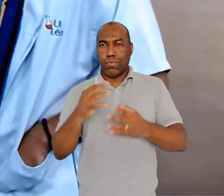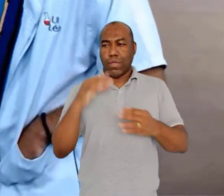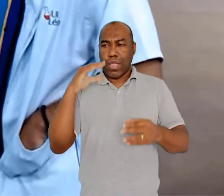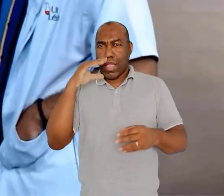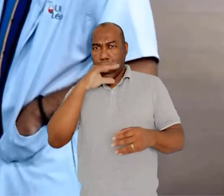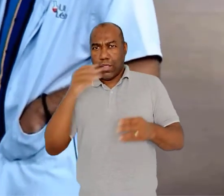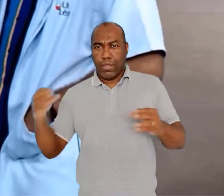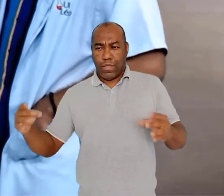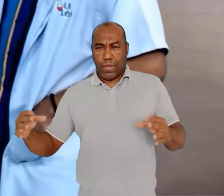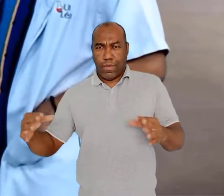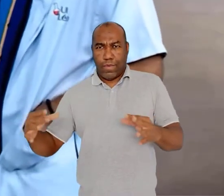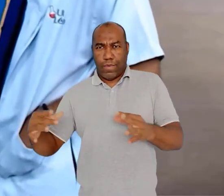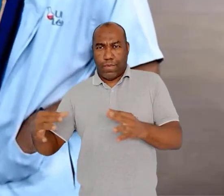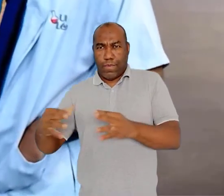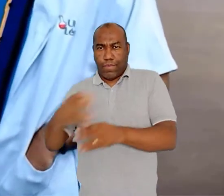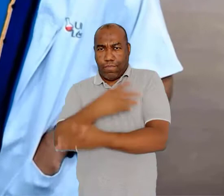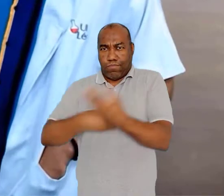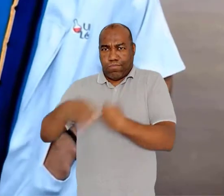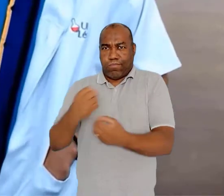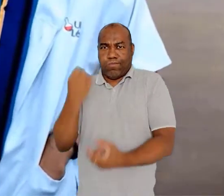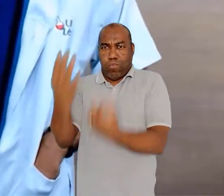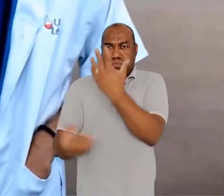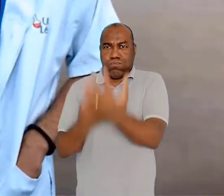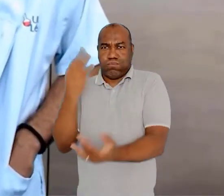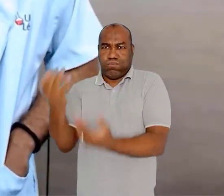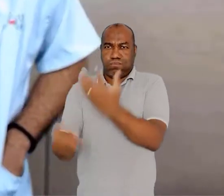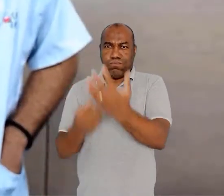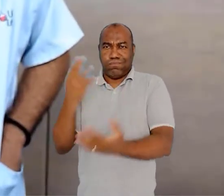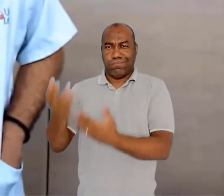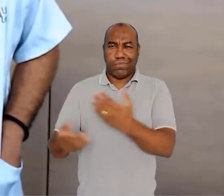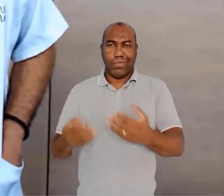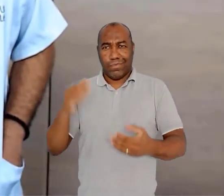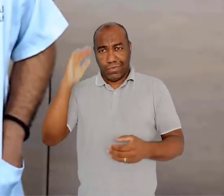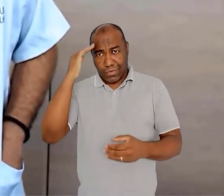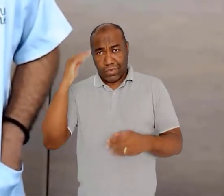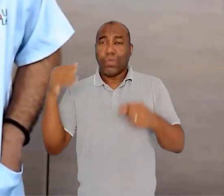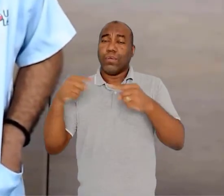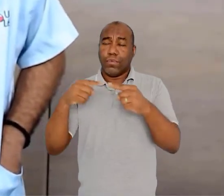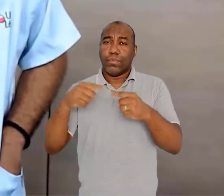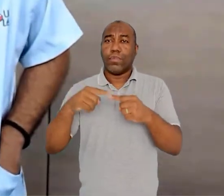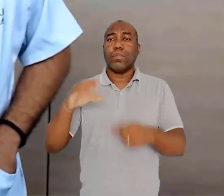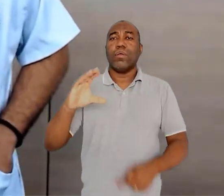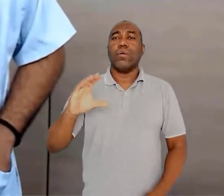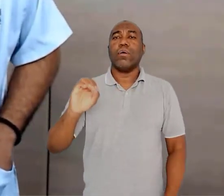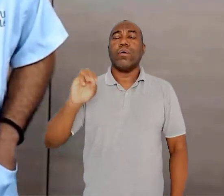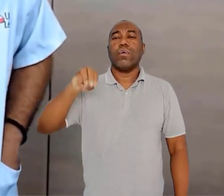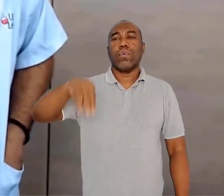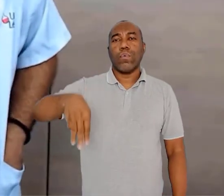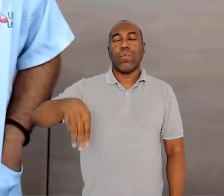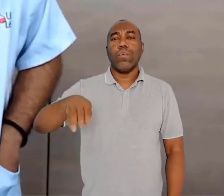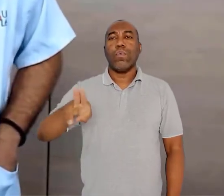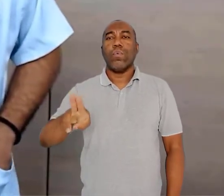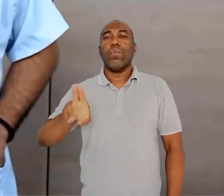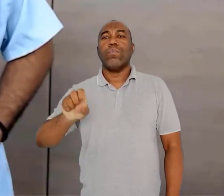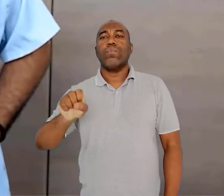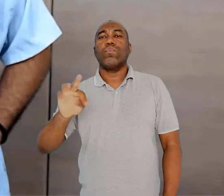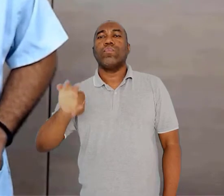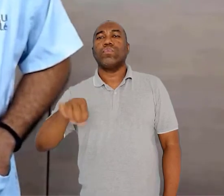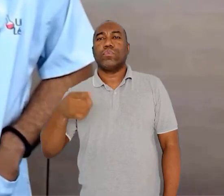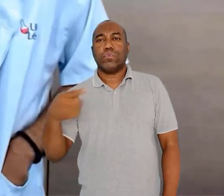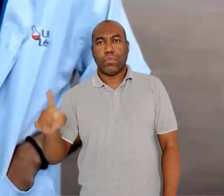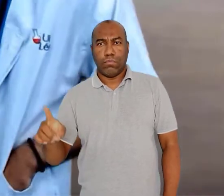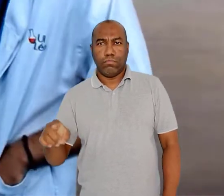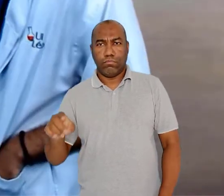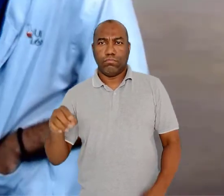mas de tanto reforçar, a gente acaba pegando isso muito mais rápido, de tanto falar exotérmica libera calor, endotérmica